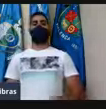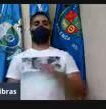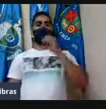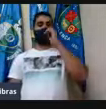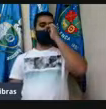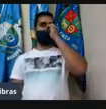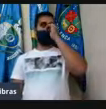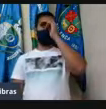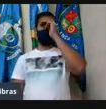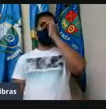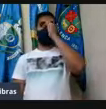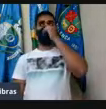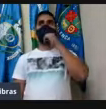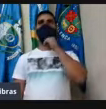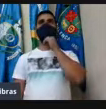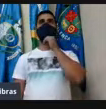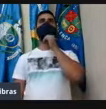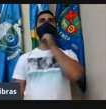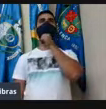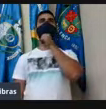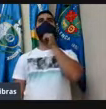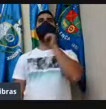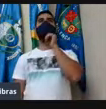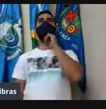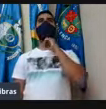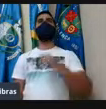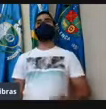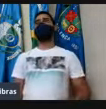Vamos agora para a presença dos senhores vereadores.